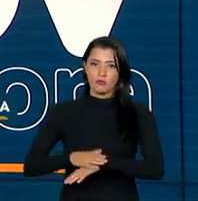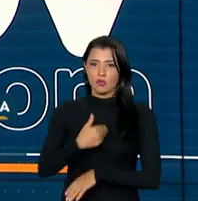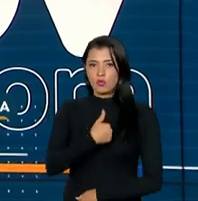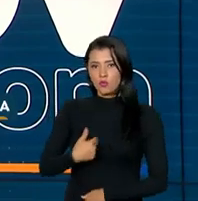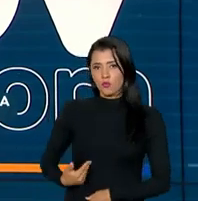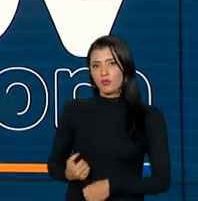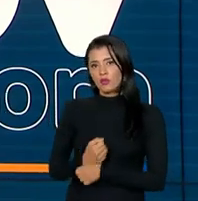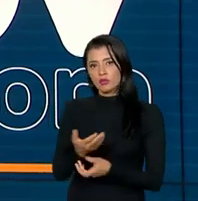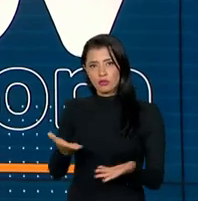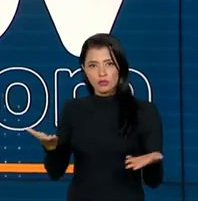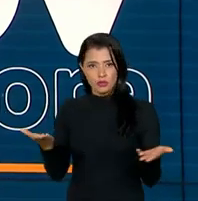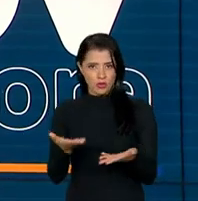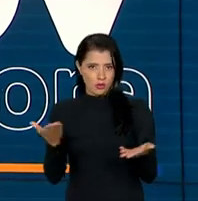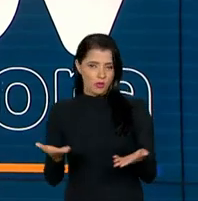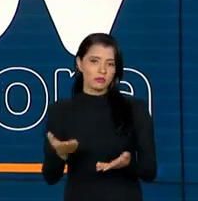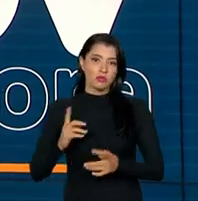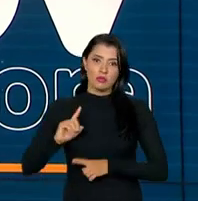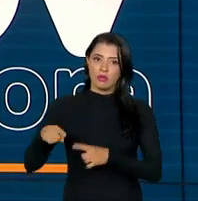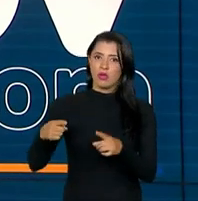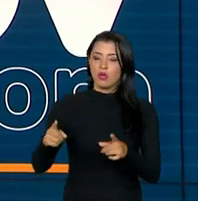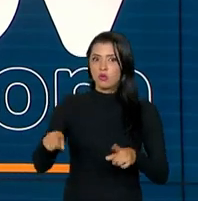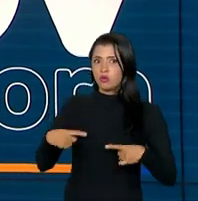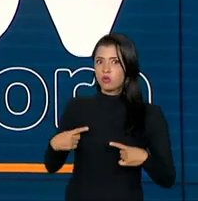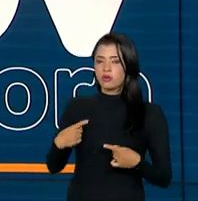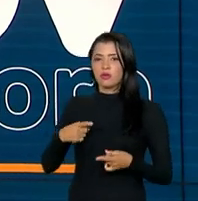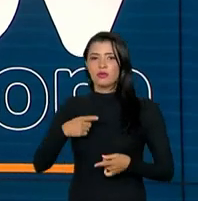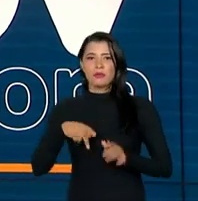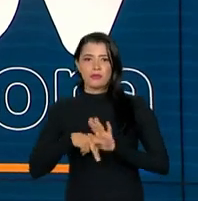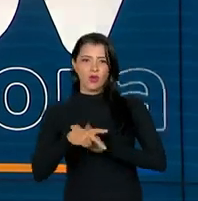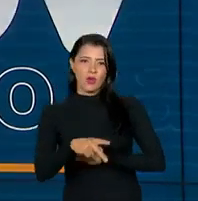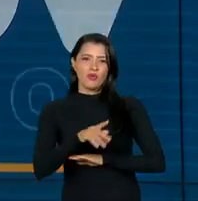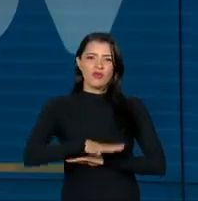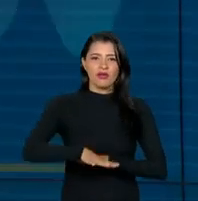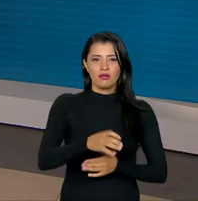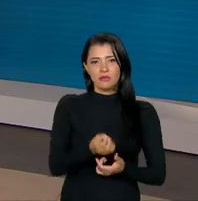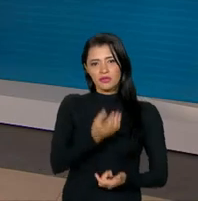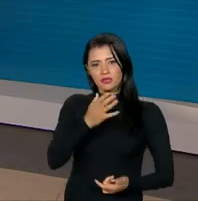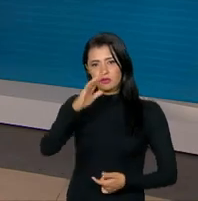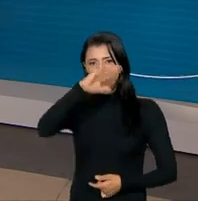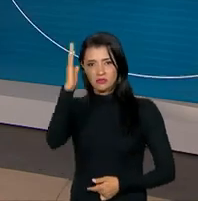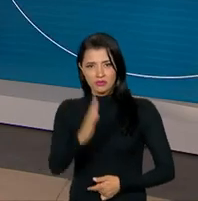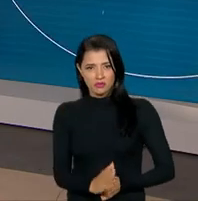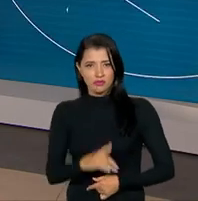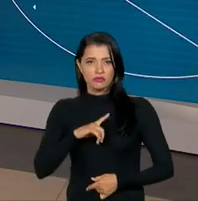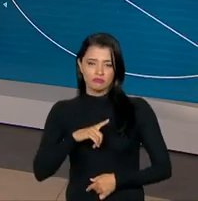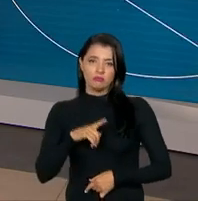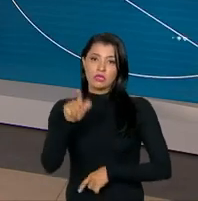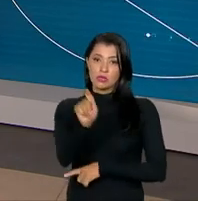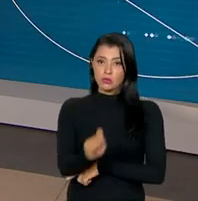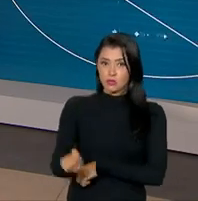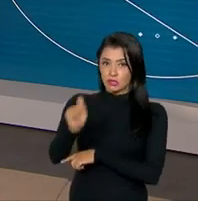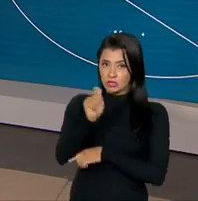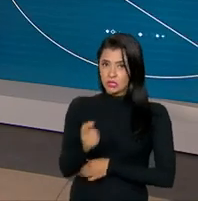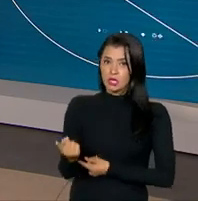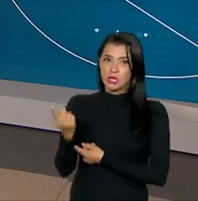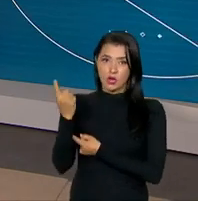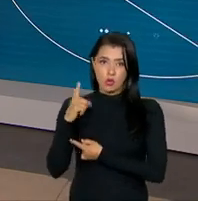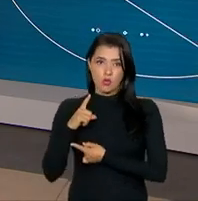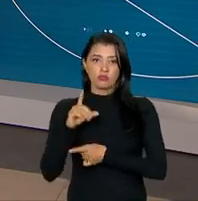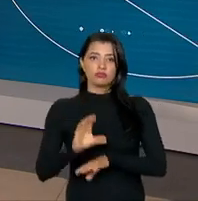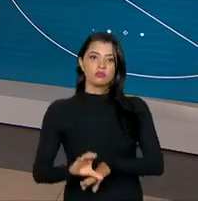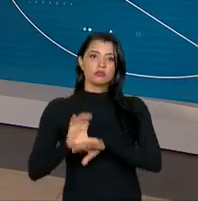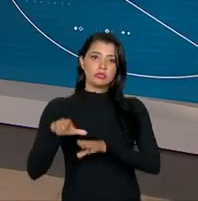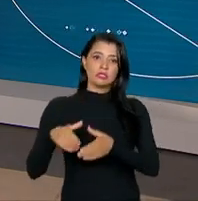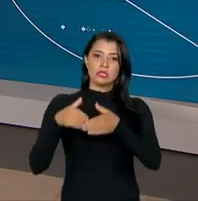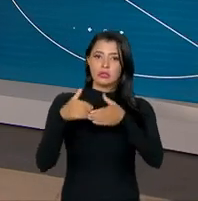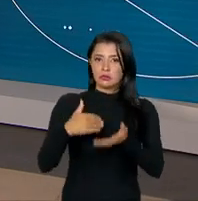do governo neste ano para superar os desafios da alfabetização no Brasil. A Associação Bem Comum, o Conselho Nacional